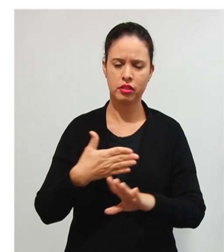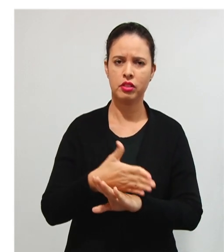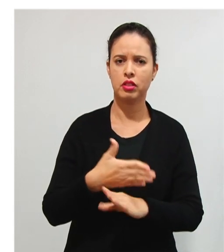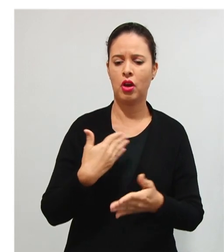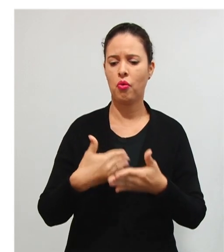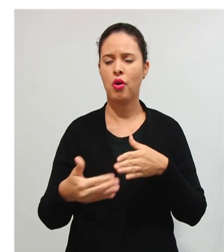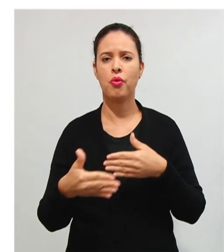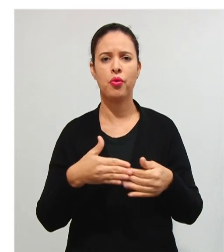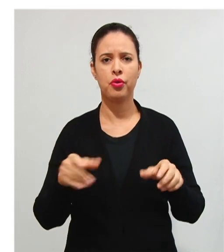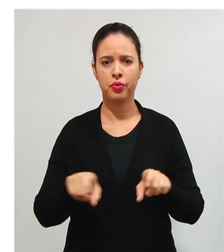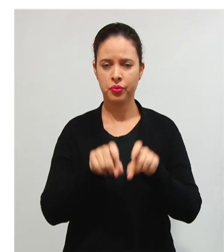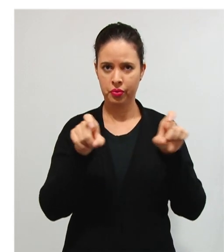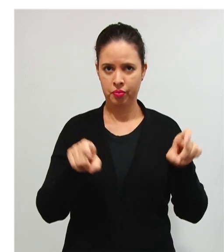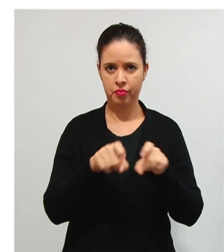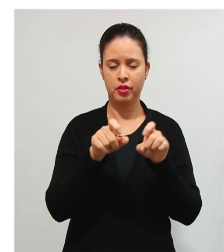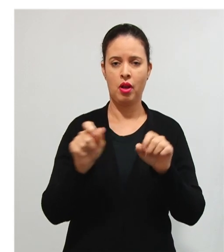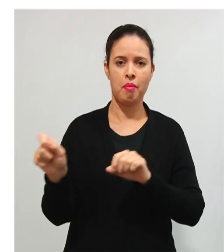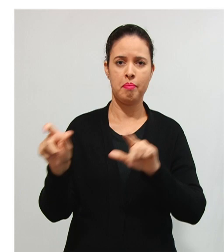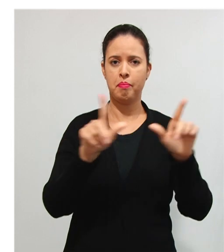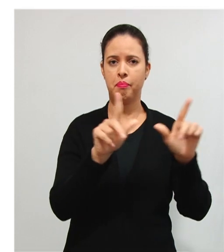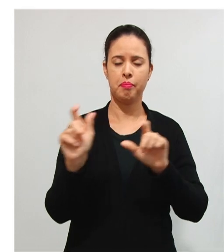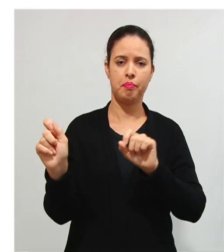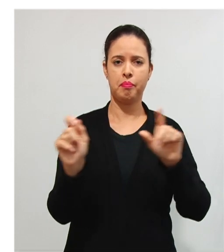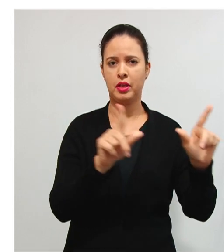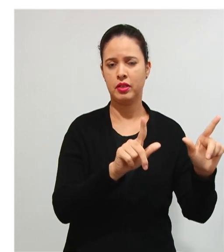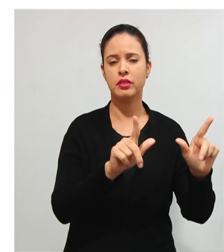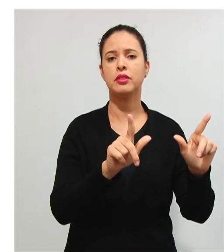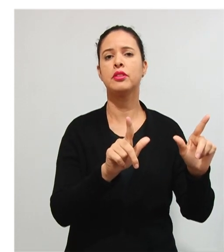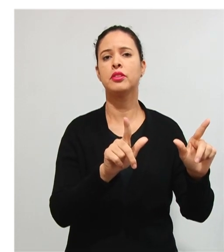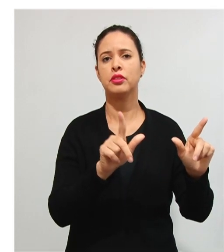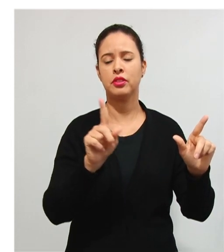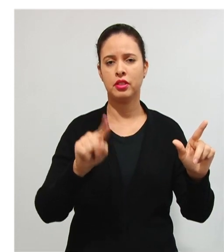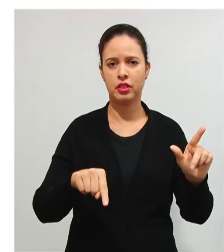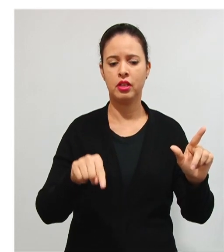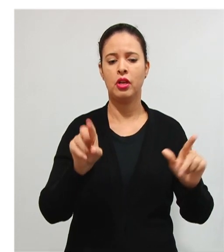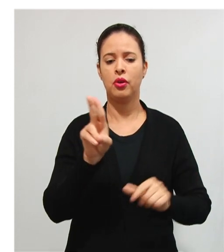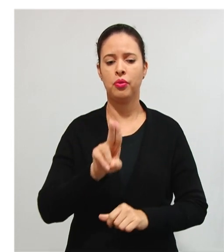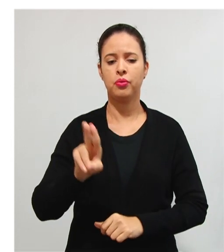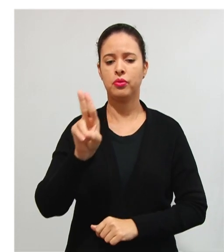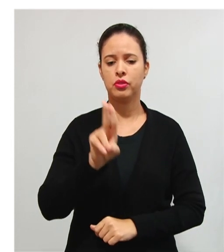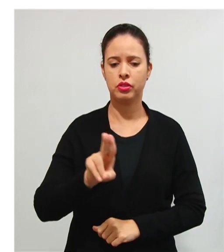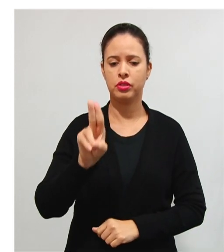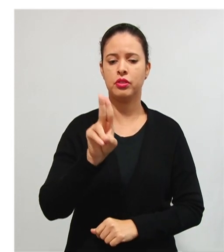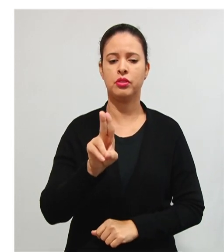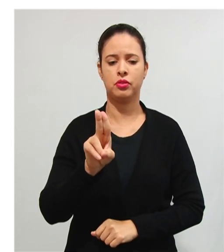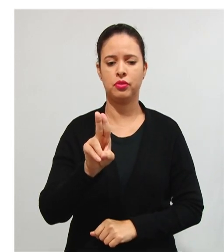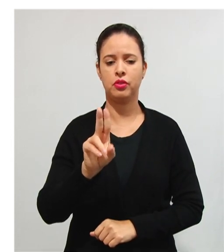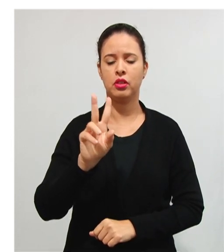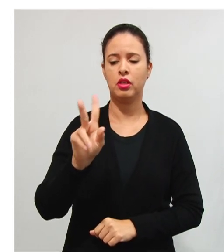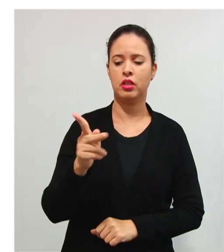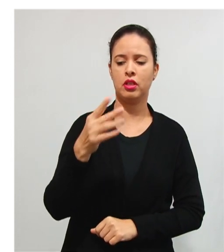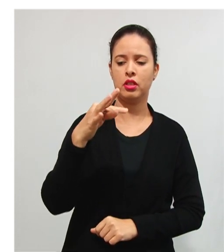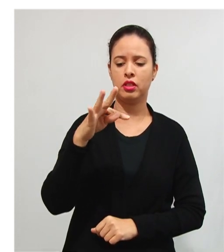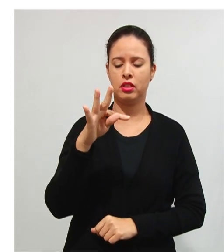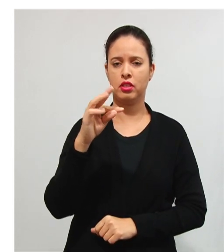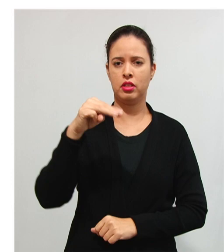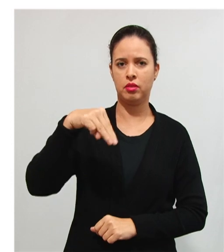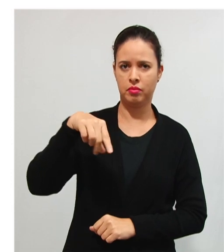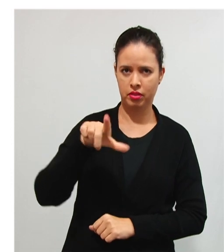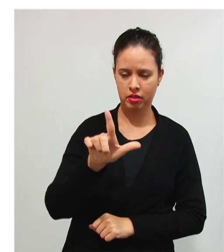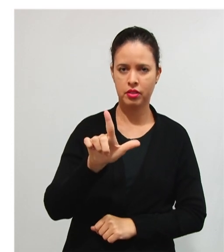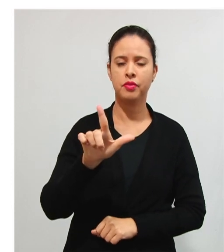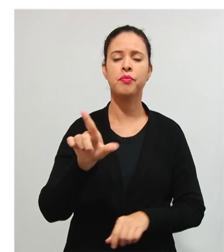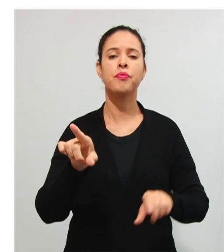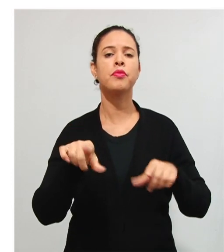qualquer computador, páginas dinâmicas utilizando o HTML, o hipertexto, a partir de links.